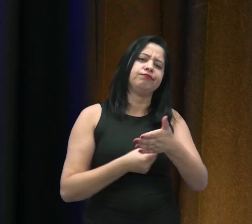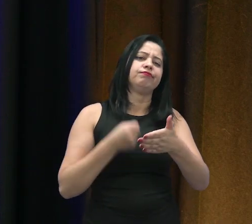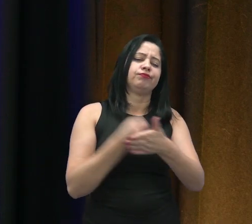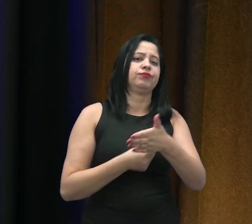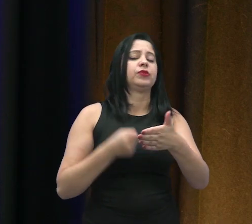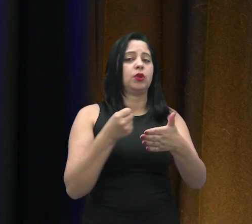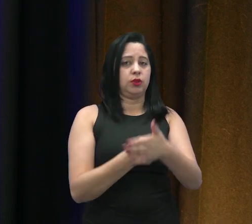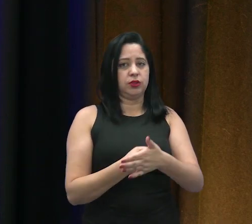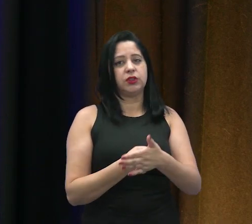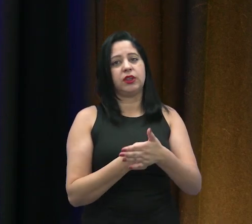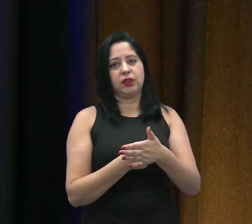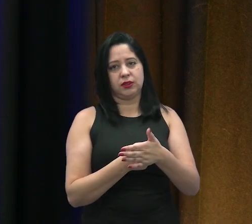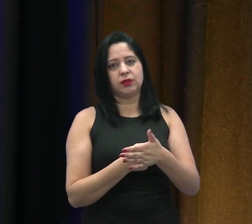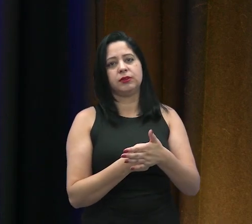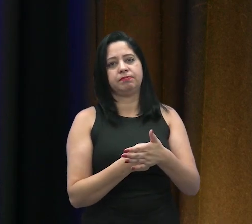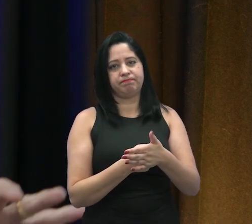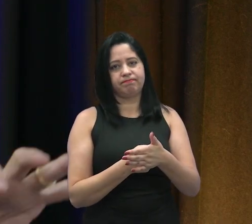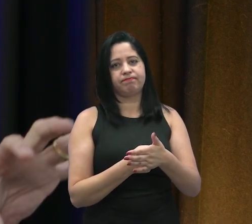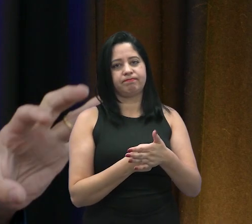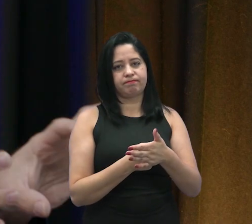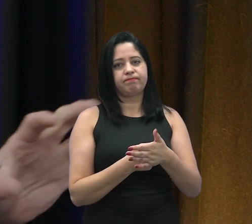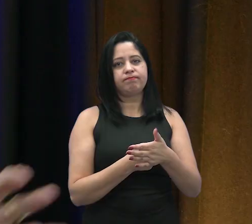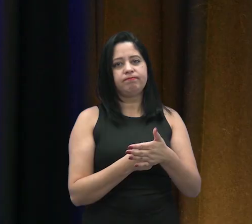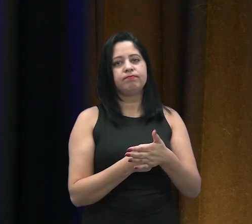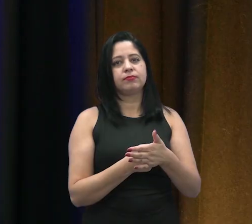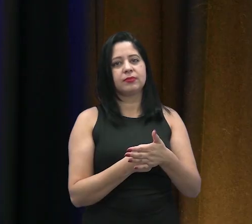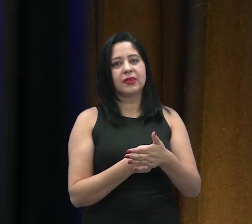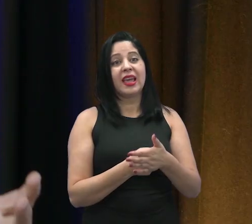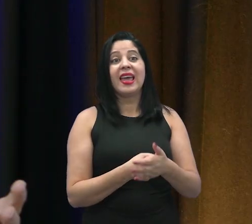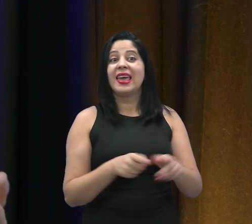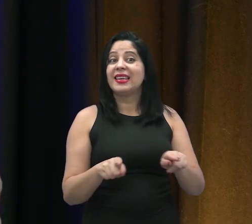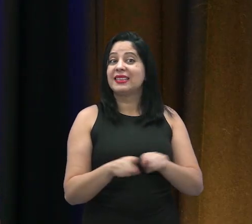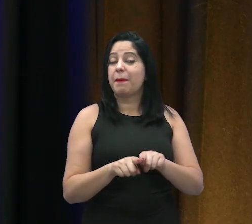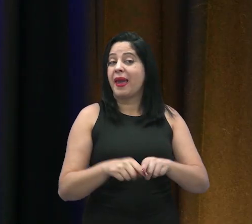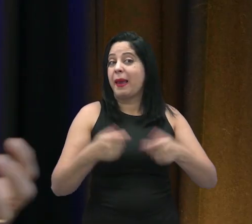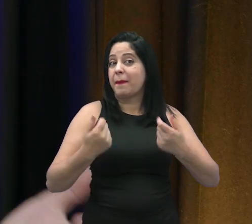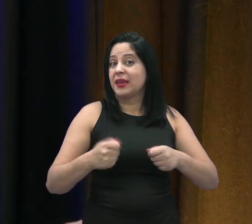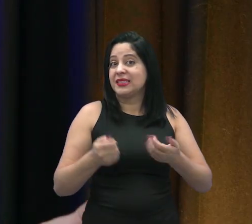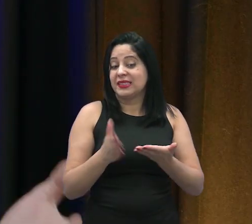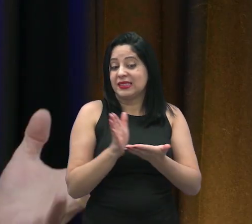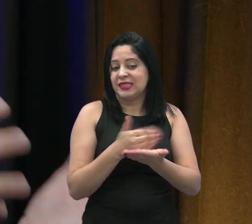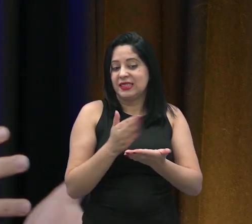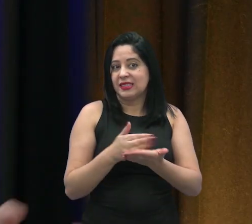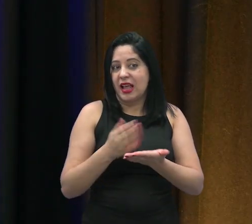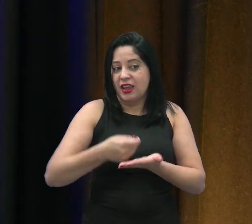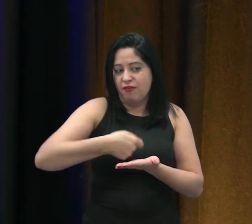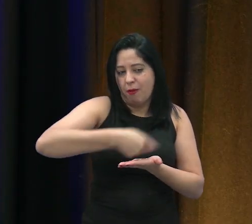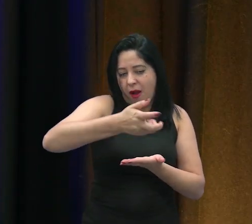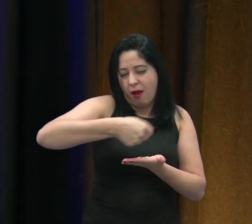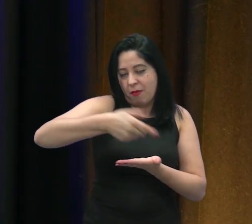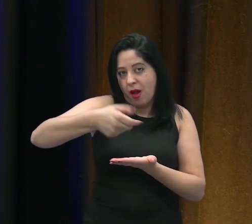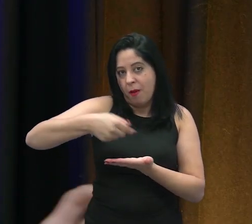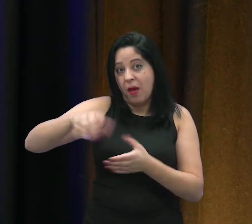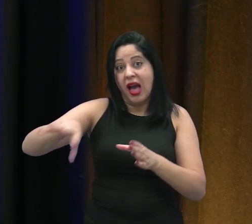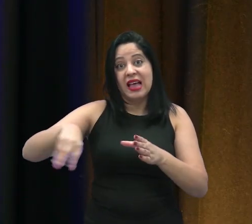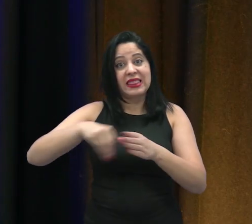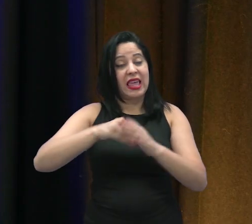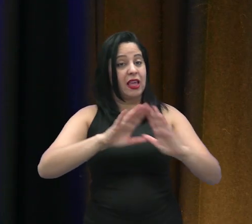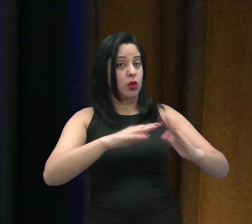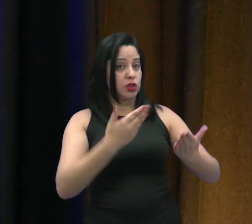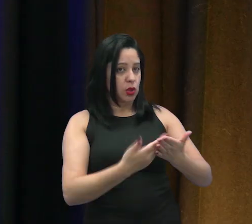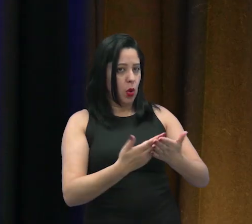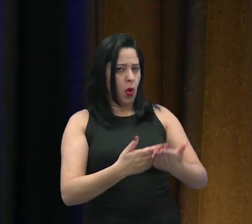que ainda não concretizou, trabalho, né, cartilhas educacionais dentro das escolas, Sim.